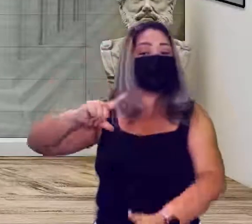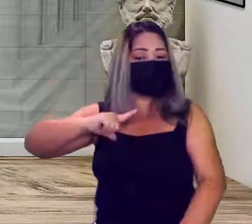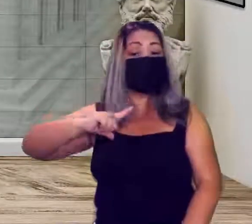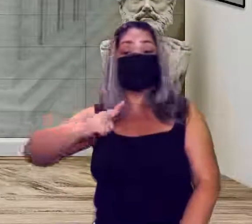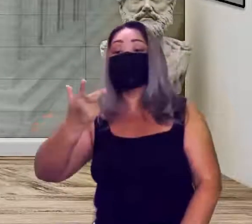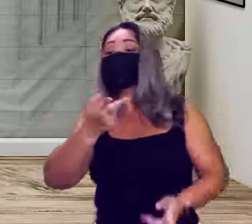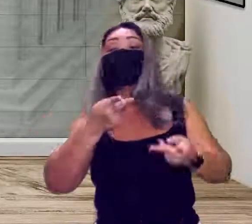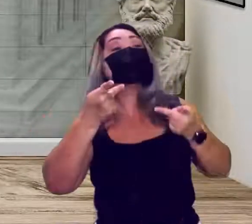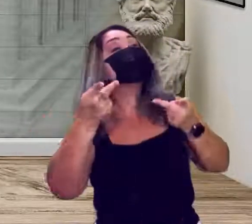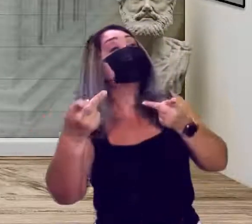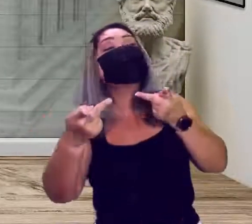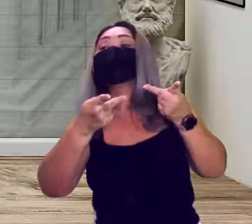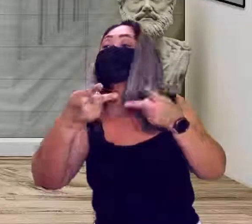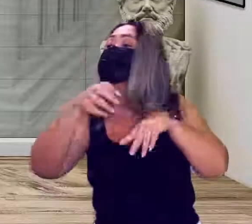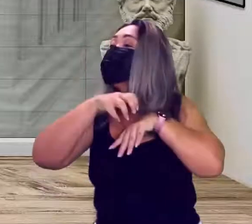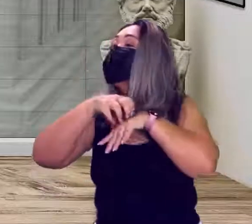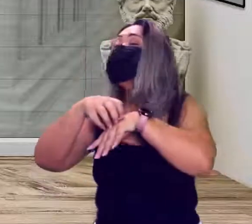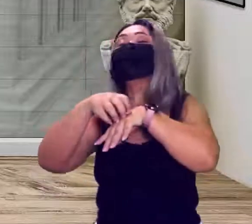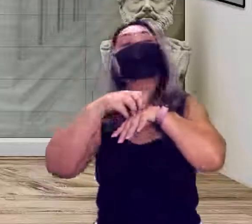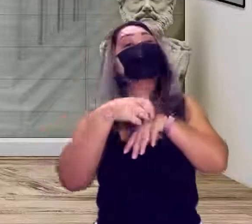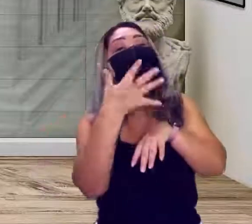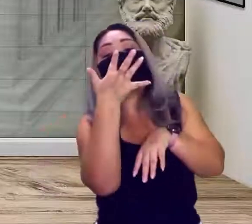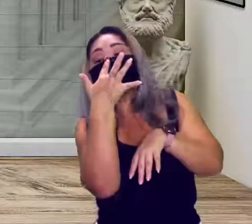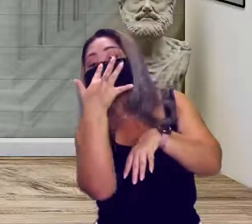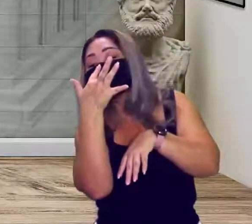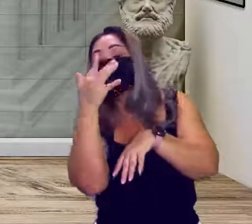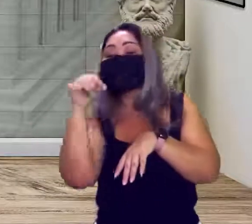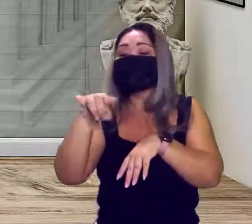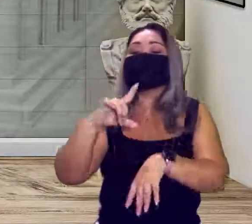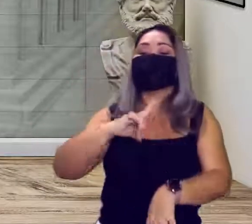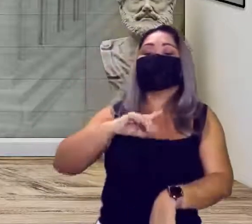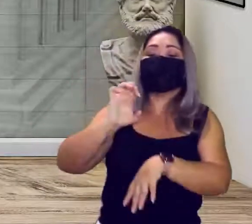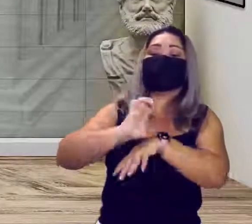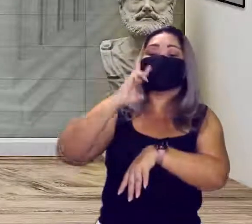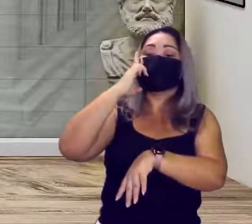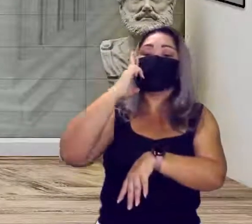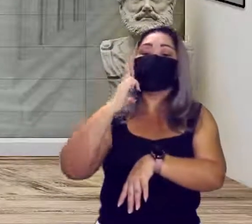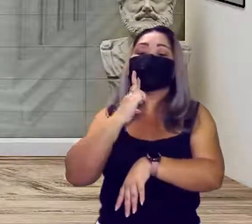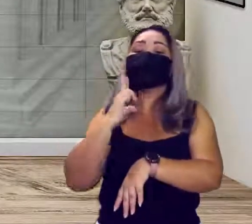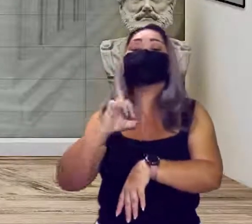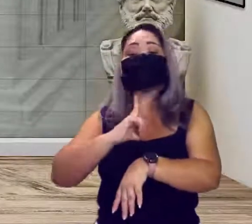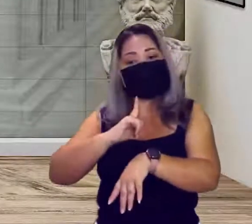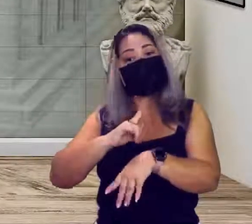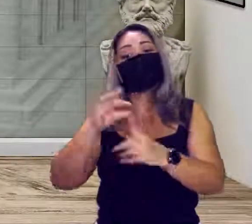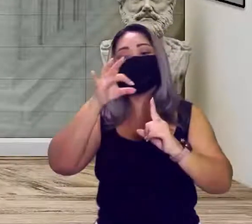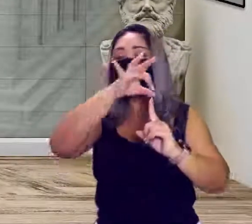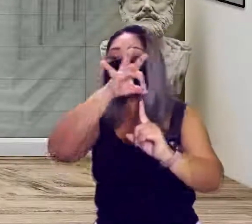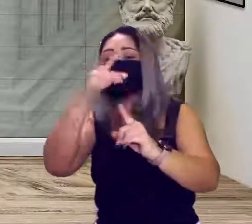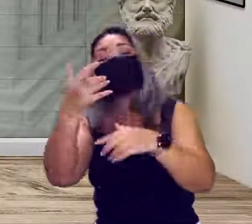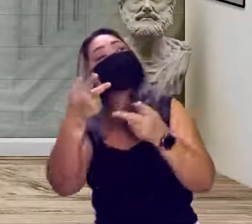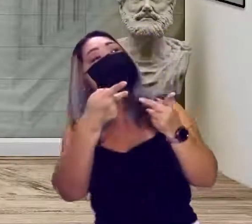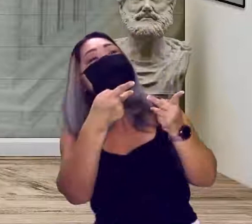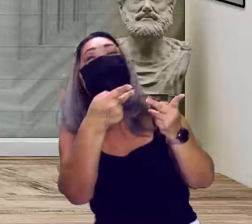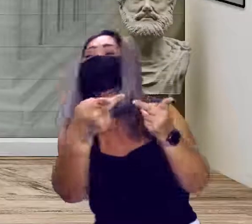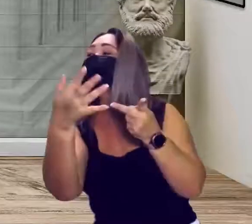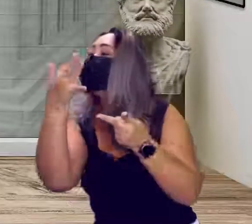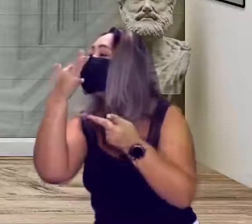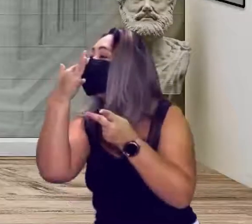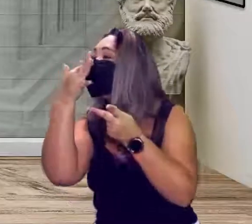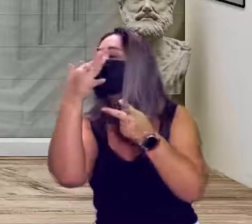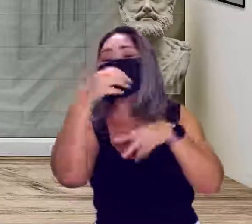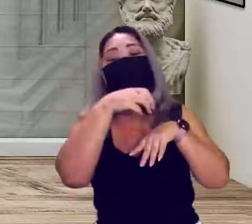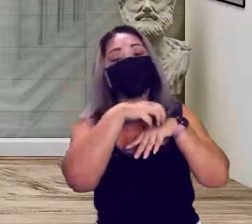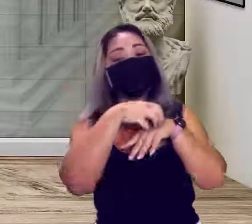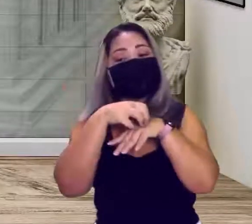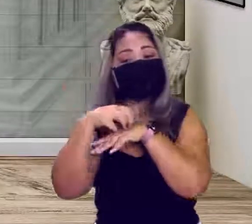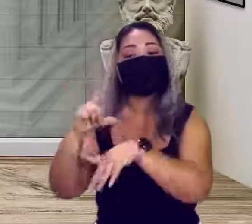de turismo. Interessante isso, assim como no estado de Onda temos os nossos pontos turísticos, né? Lá eles